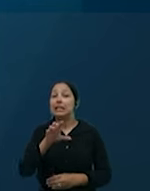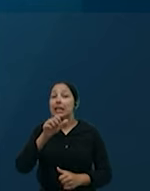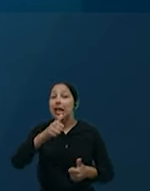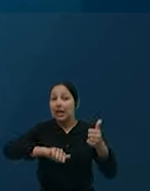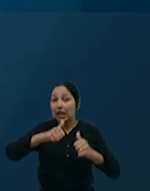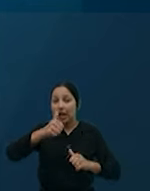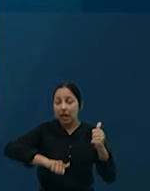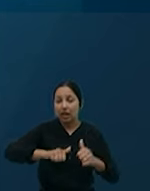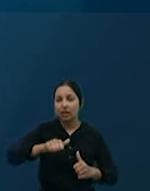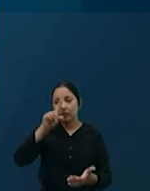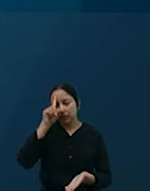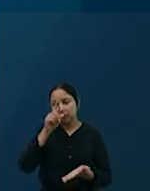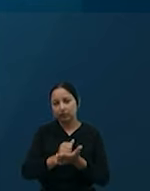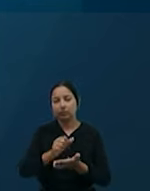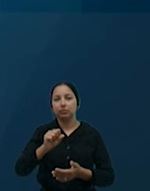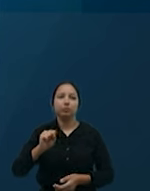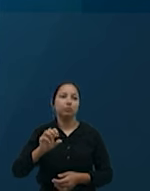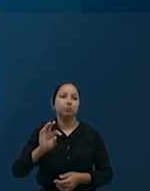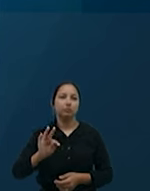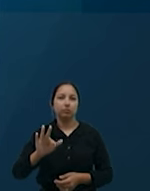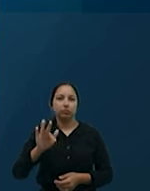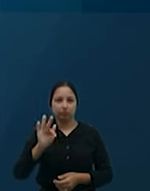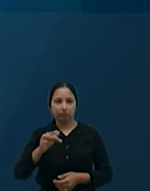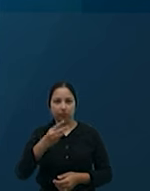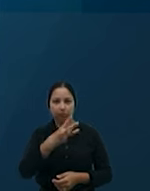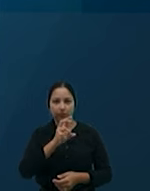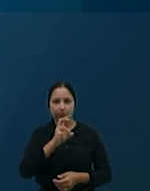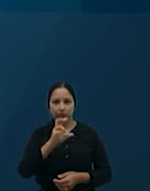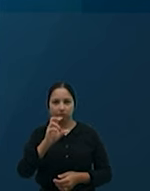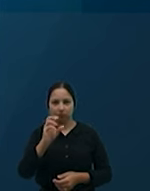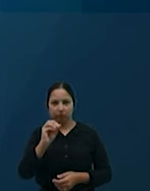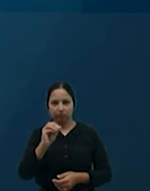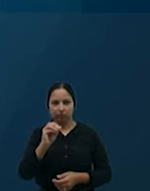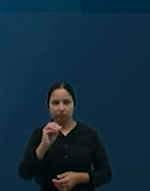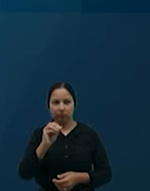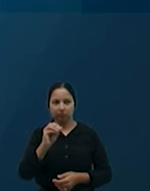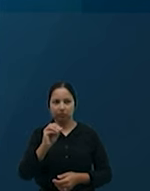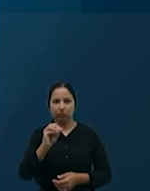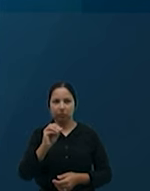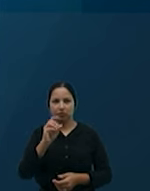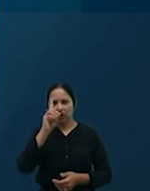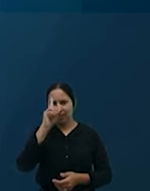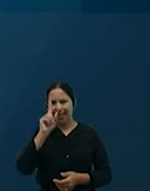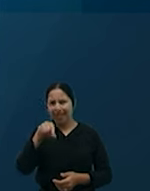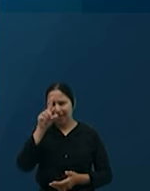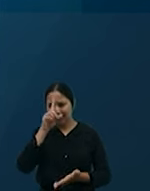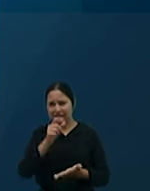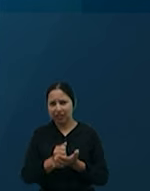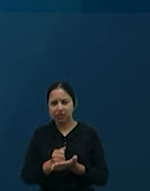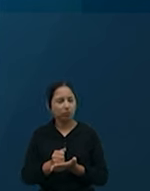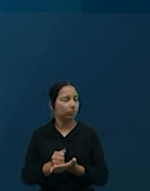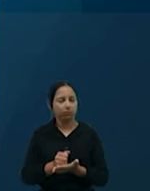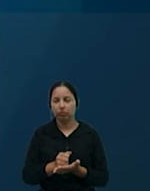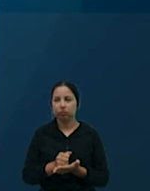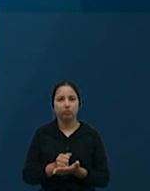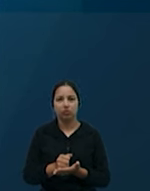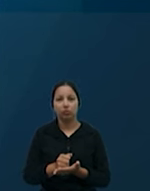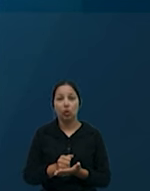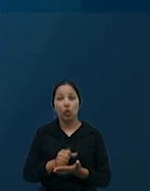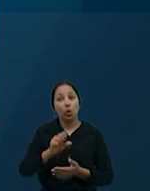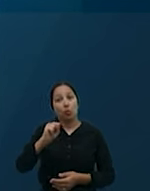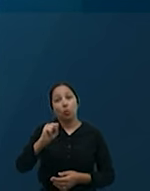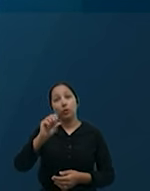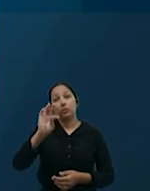350, não foi o que o STF decidiu. O que o STF decidiu no julgamento do tema 350 é